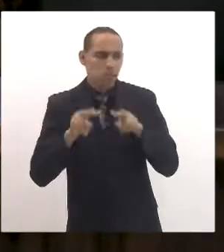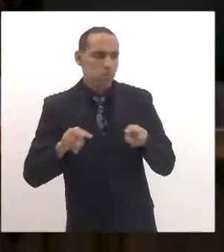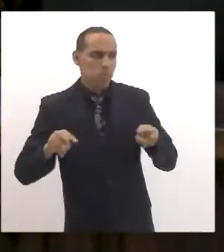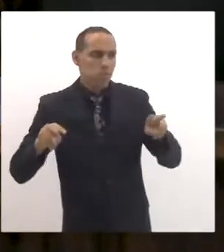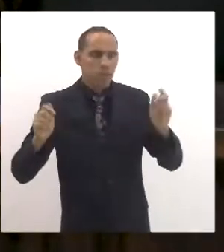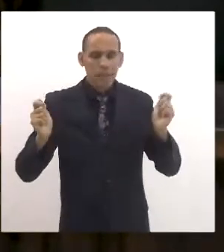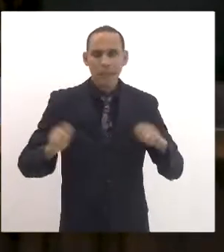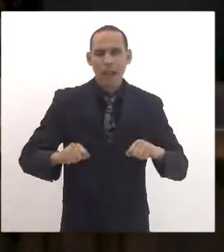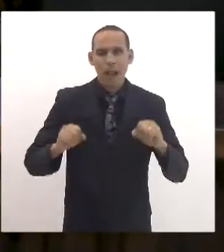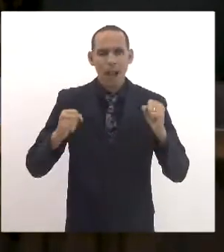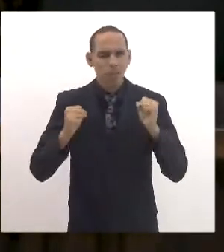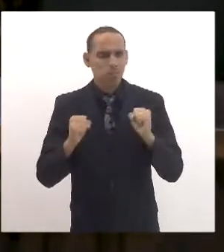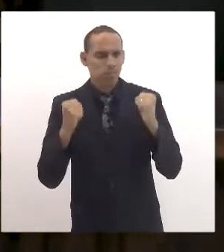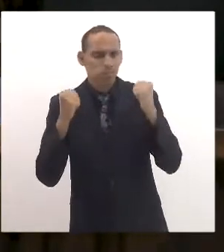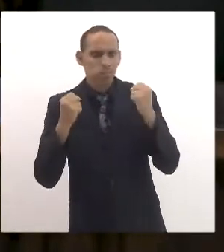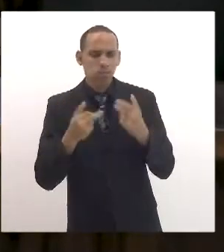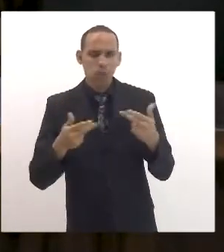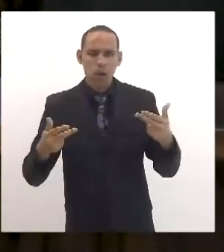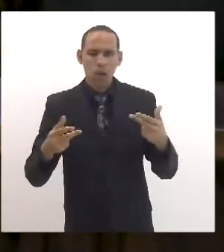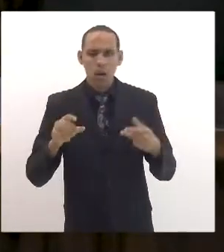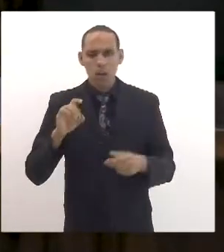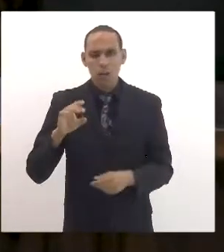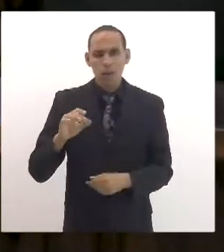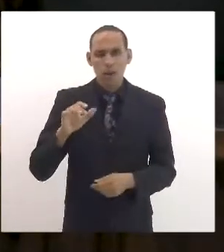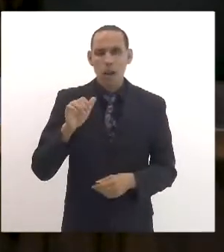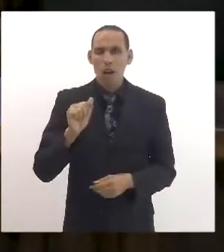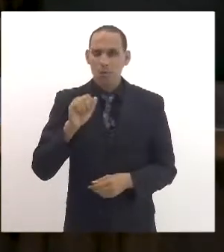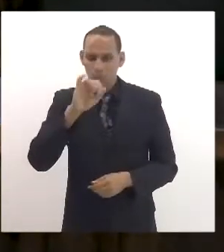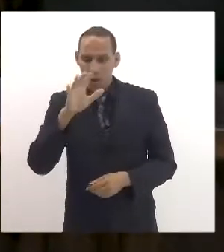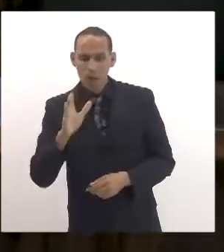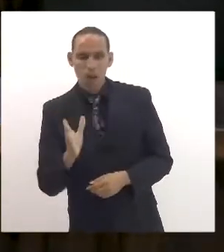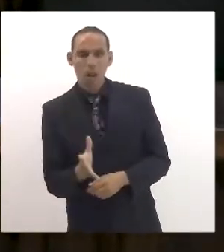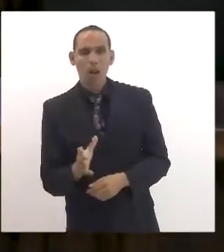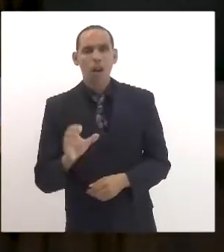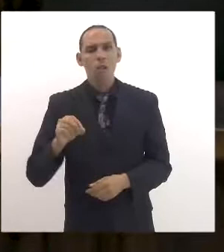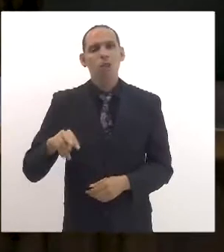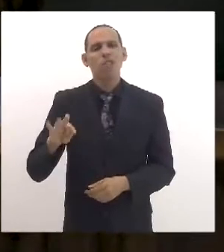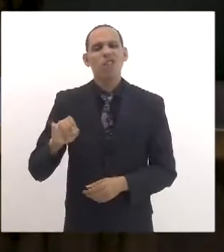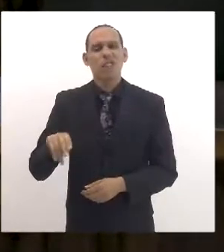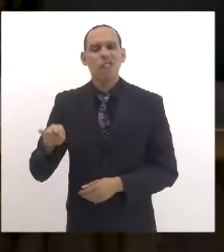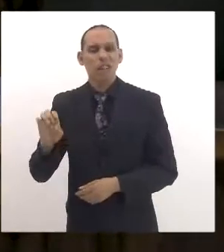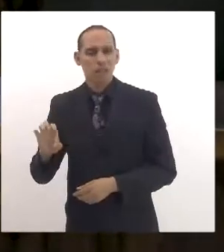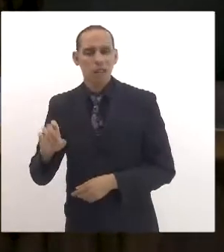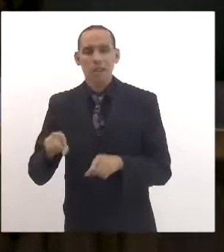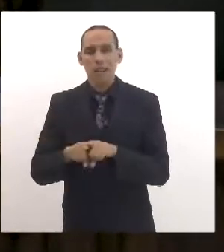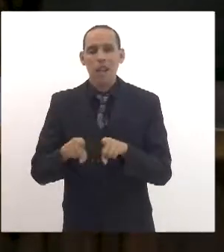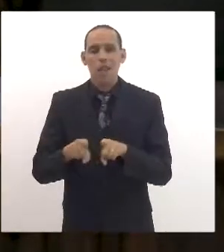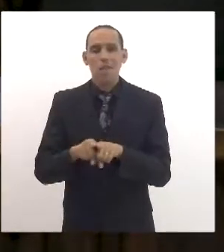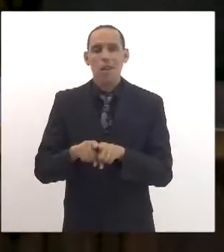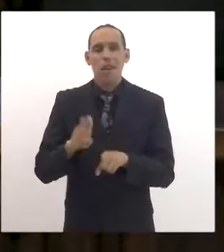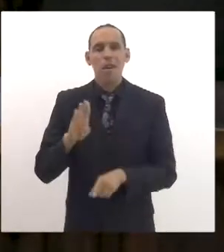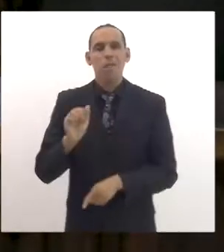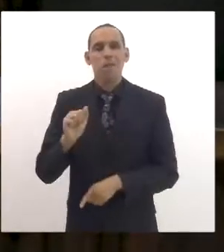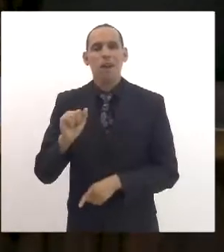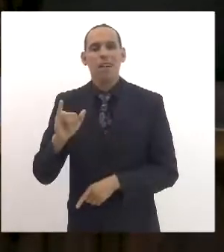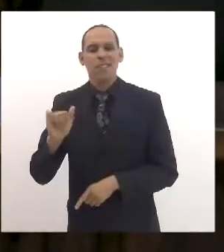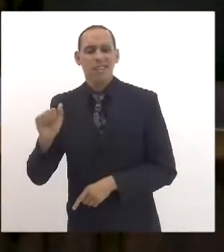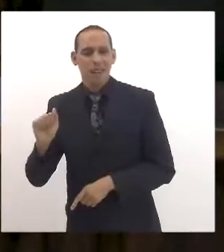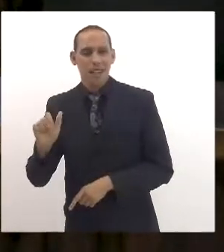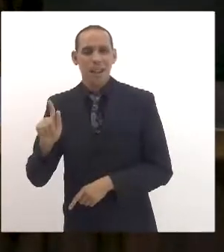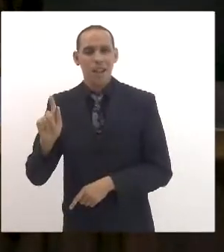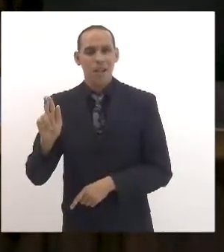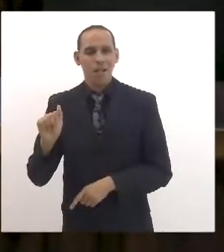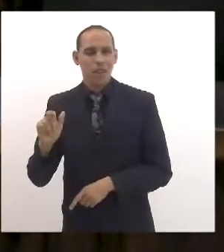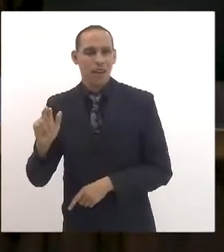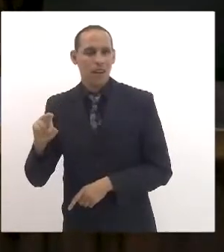que estão não apenas no continente, mas no mar e nas baías, em especial a Baía da Guanabara, aqui no nosso querido Rio de